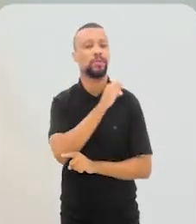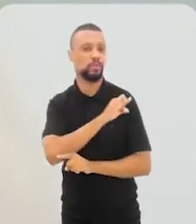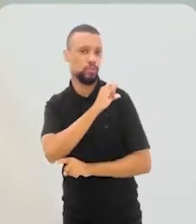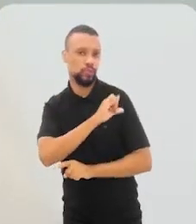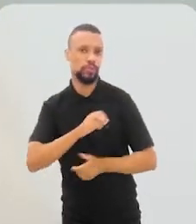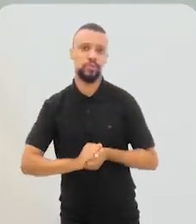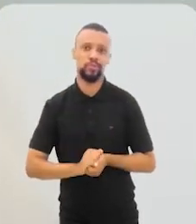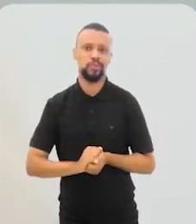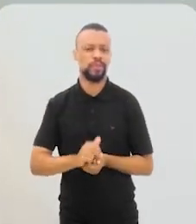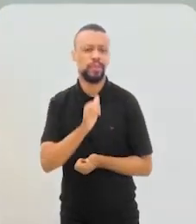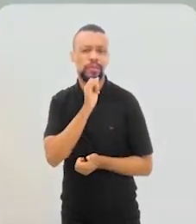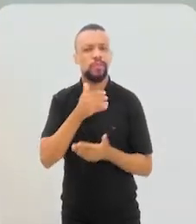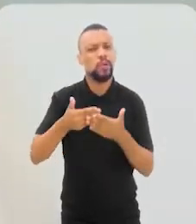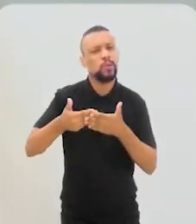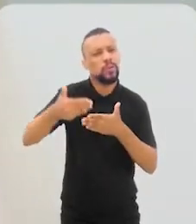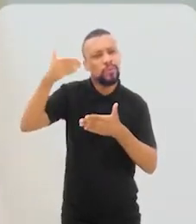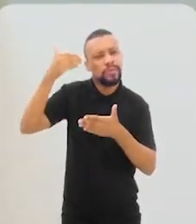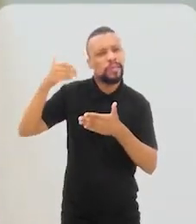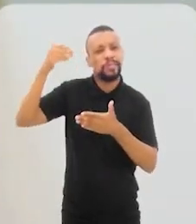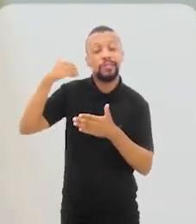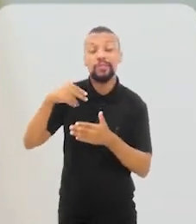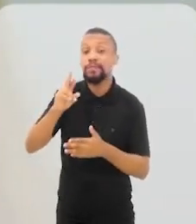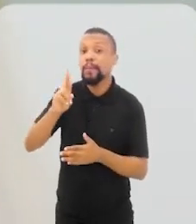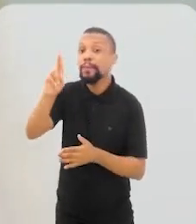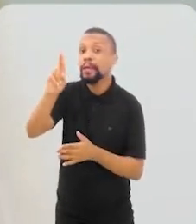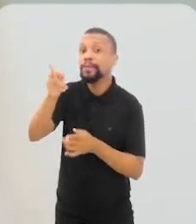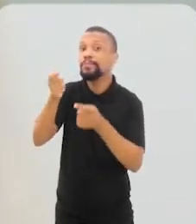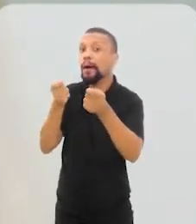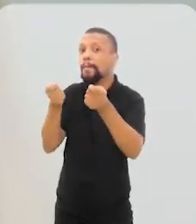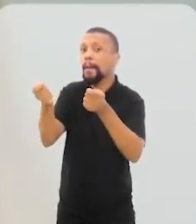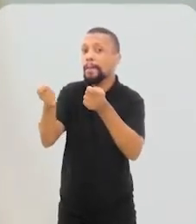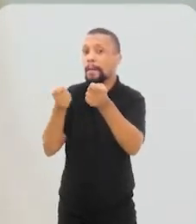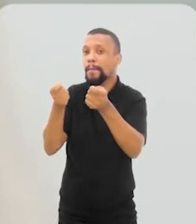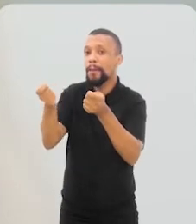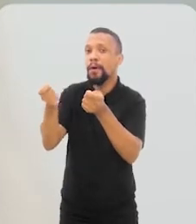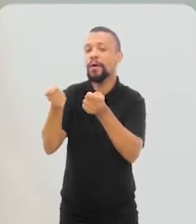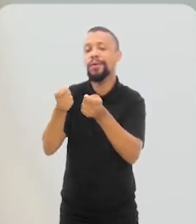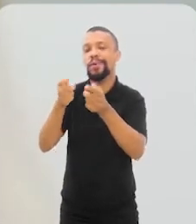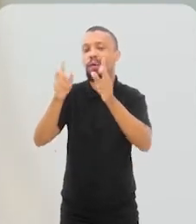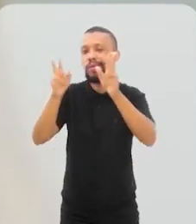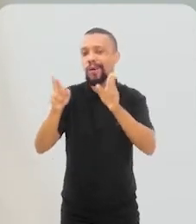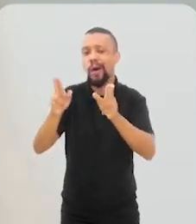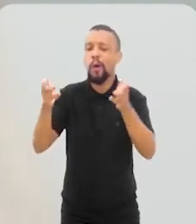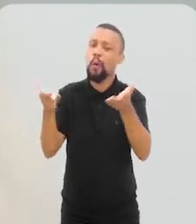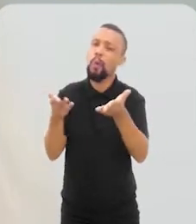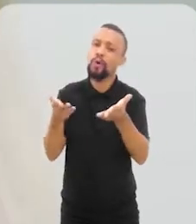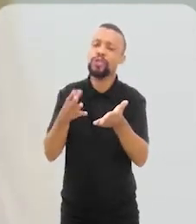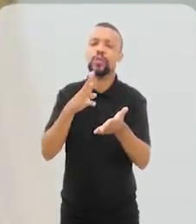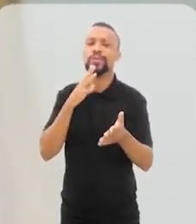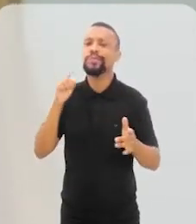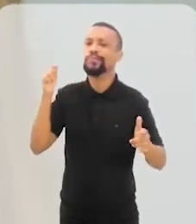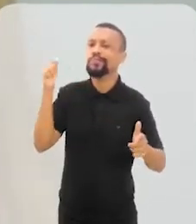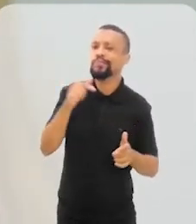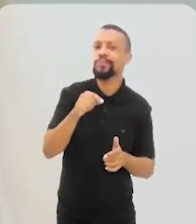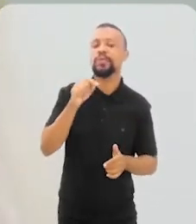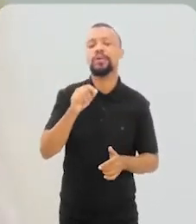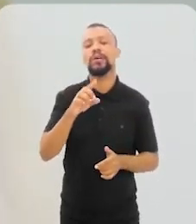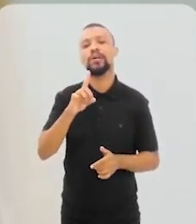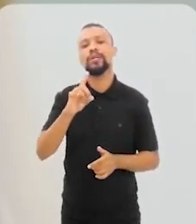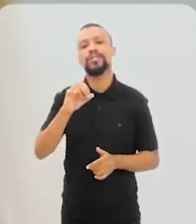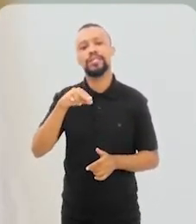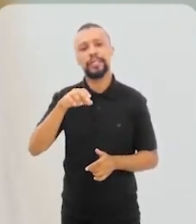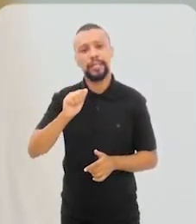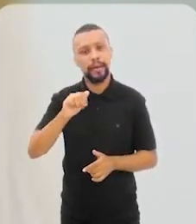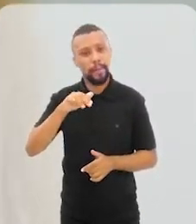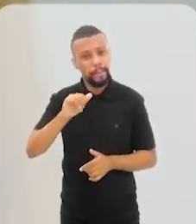está falando dos antigos intermediários do setor, ou como a gente chama hoje, dinamizadores. São aceleradoras, entidades